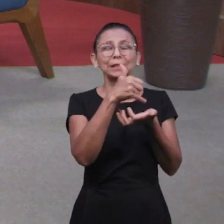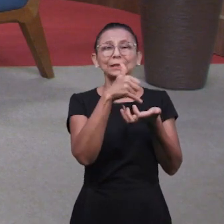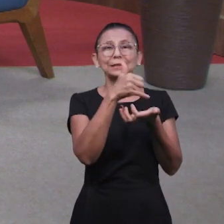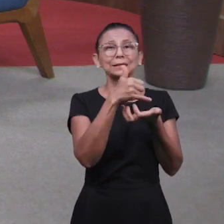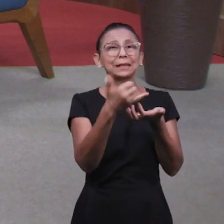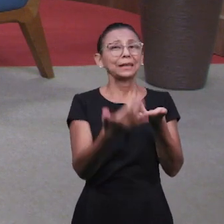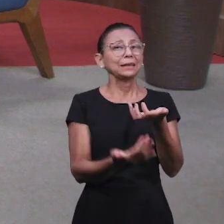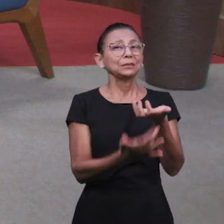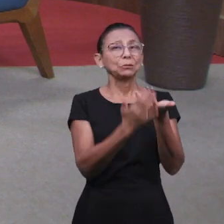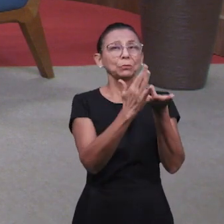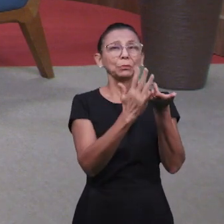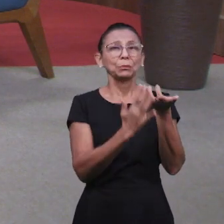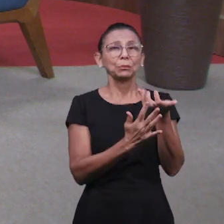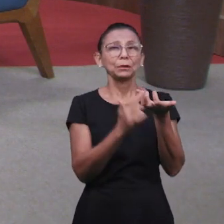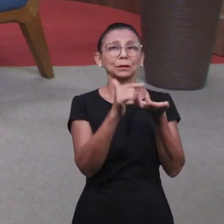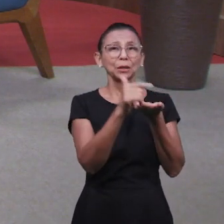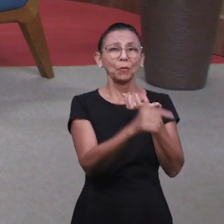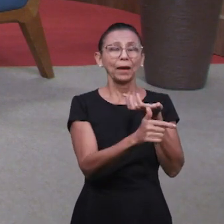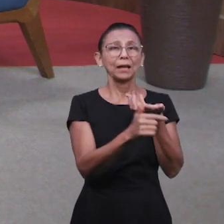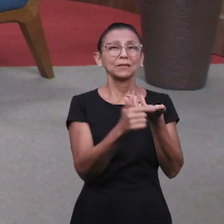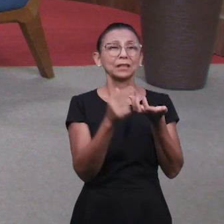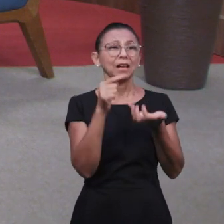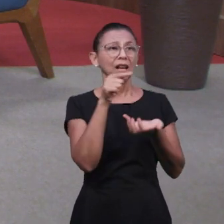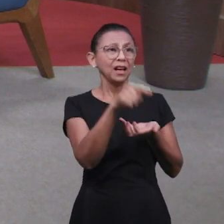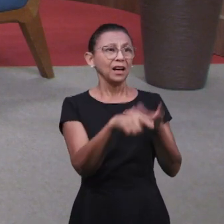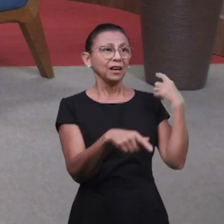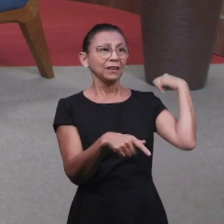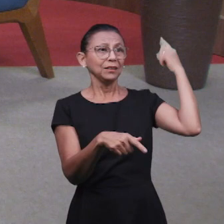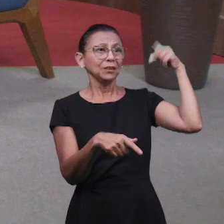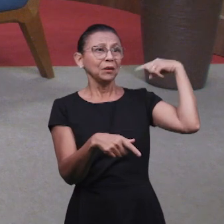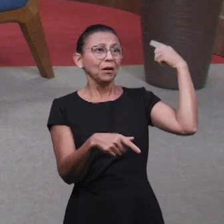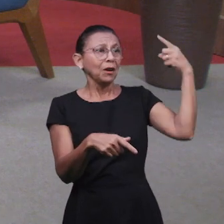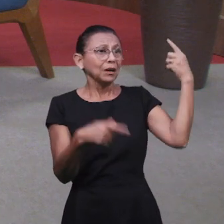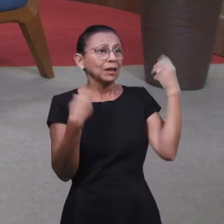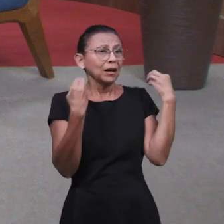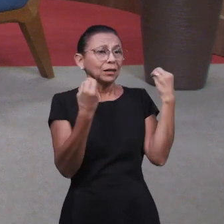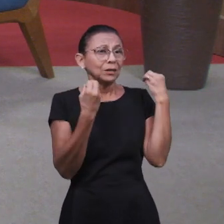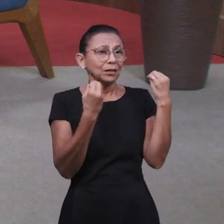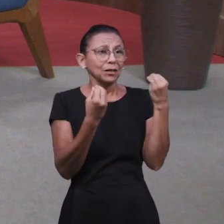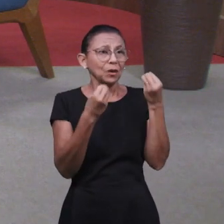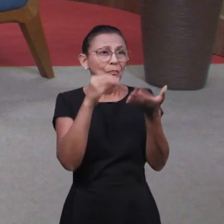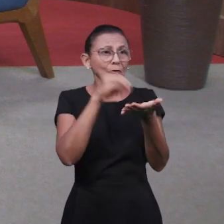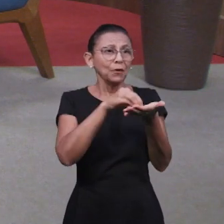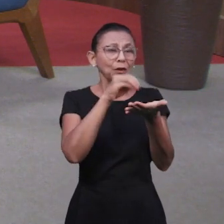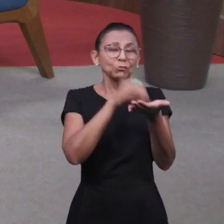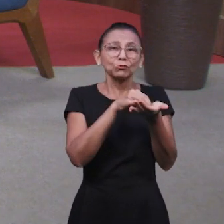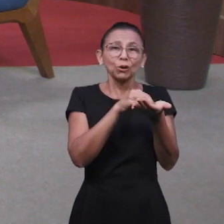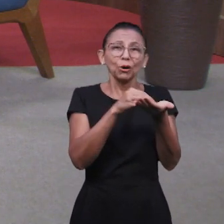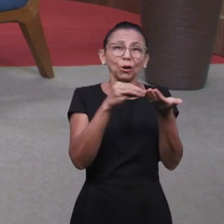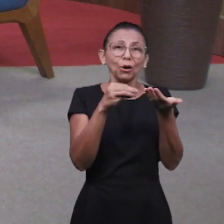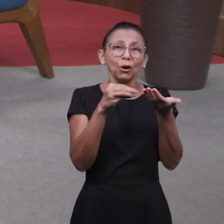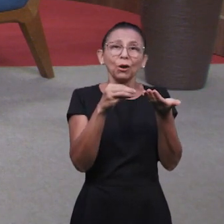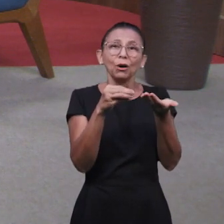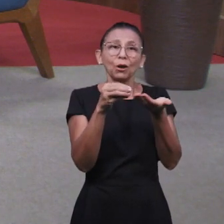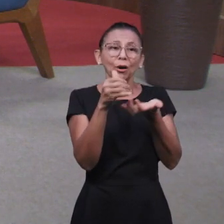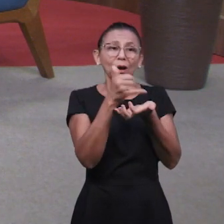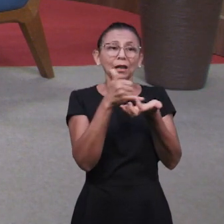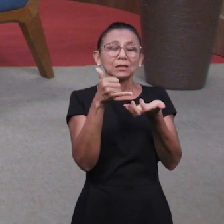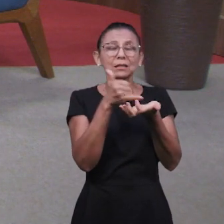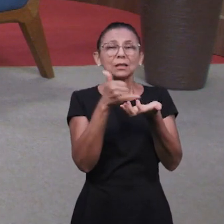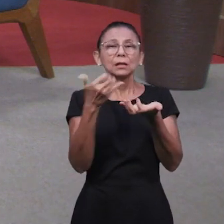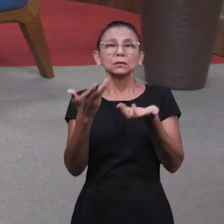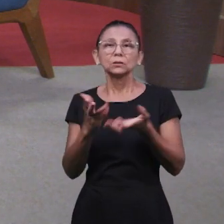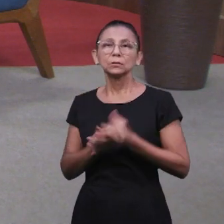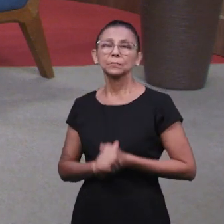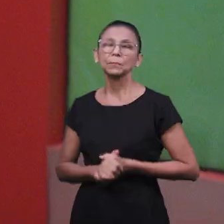suficiente, por isso não puderam entrar na festa. Então o elemento fundamental que faltou,